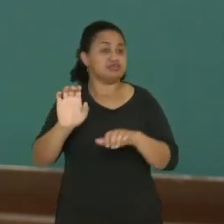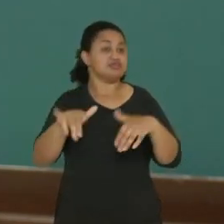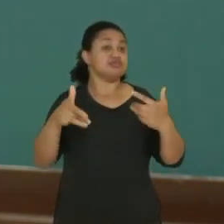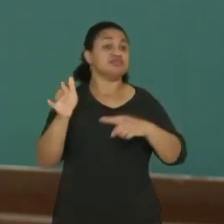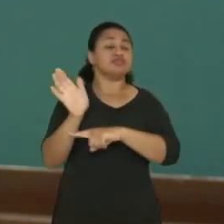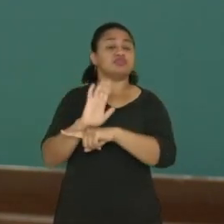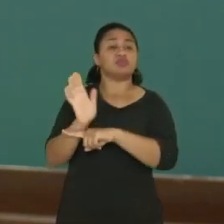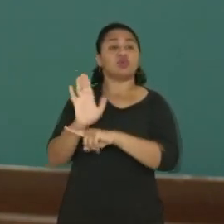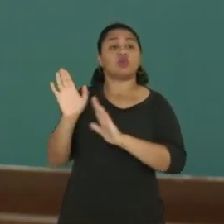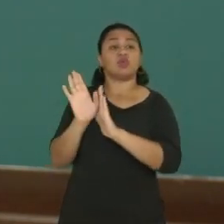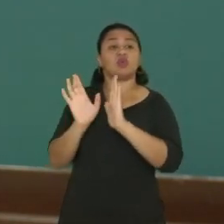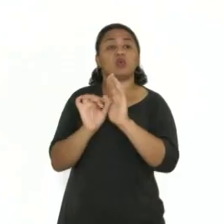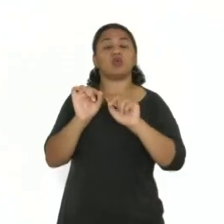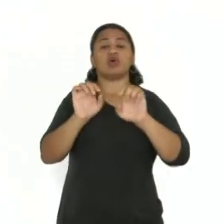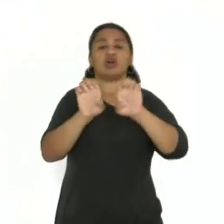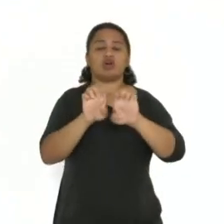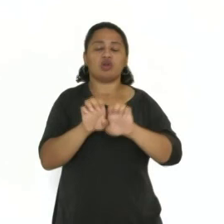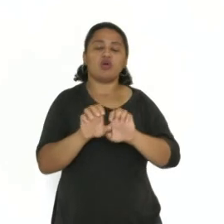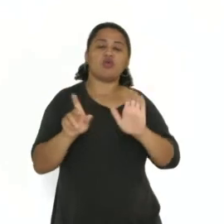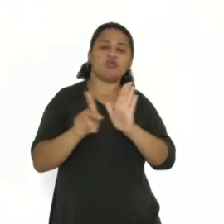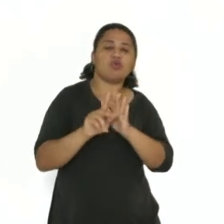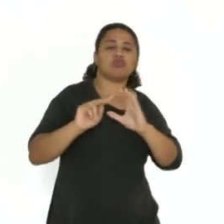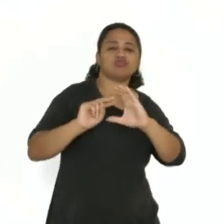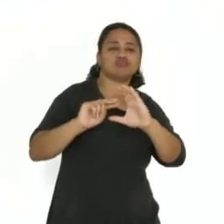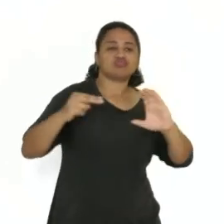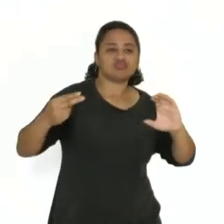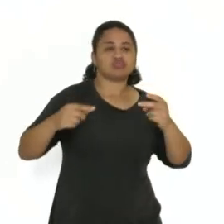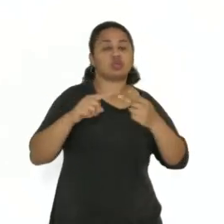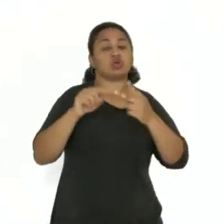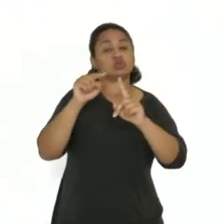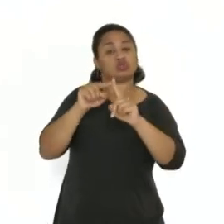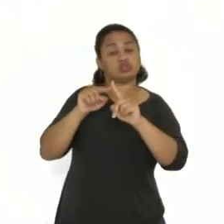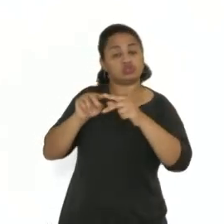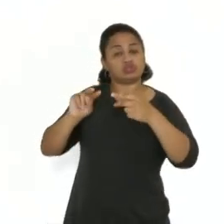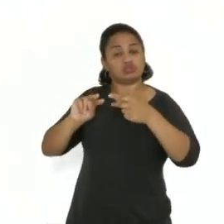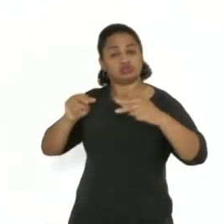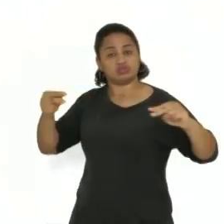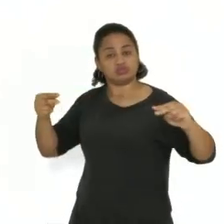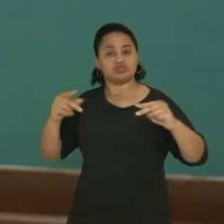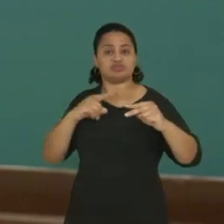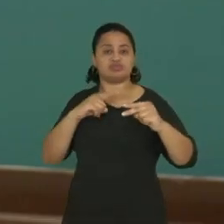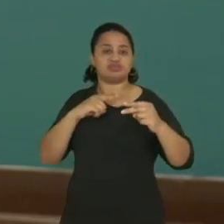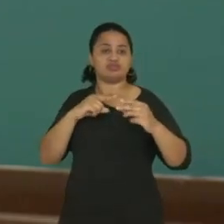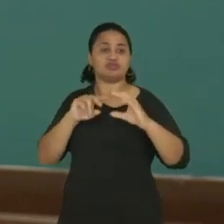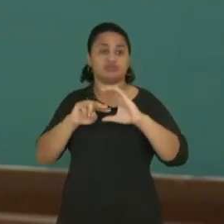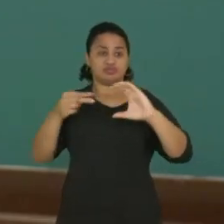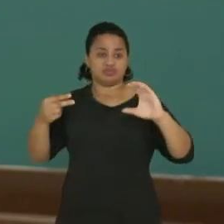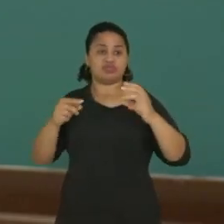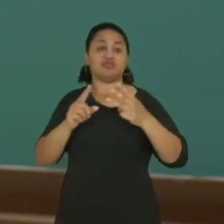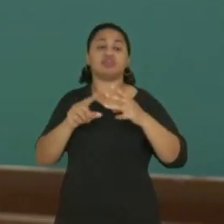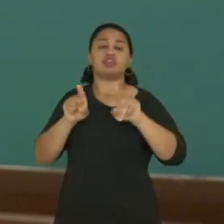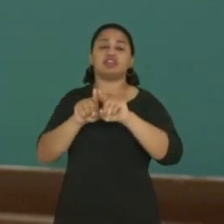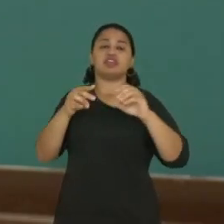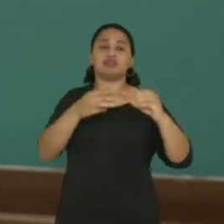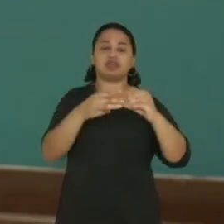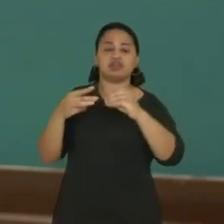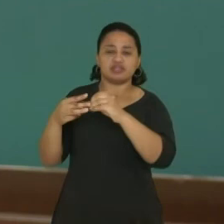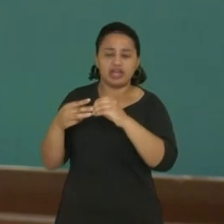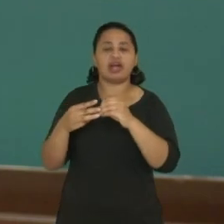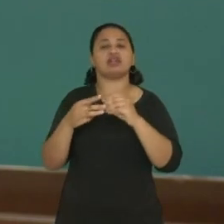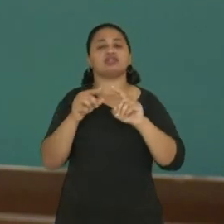Neste vídeo falamos sobre estruturas dos cromossomos, tipos de cromossomos e falamos ainda sobre as células